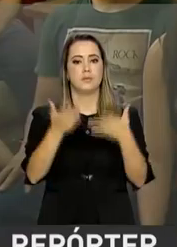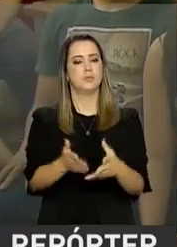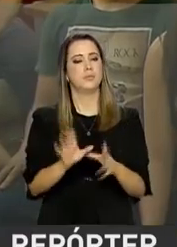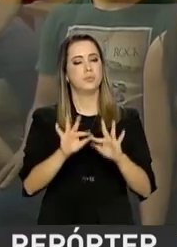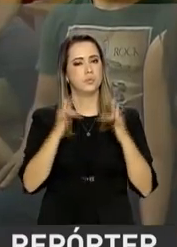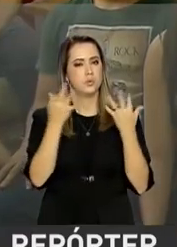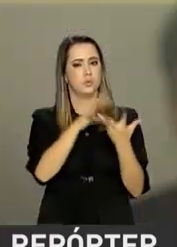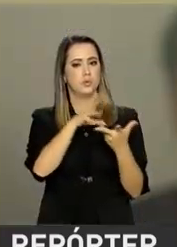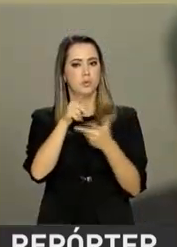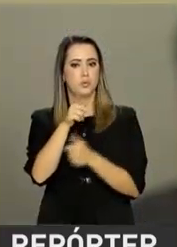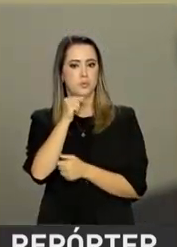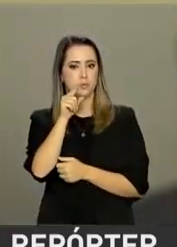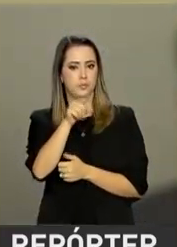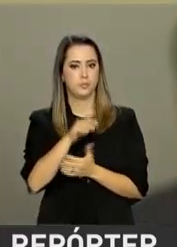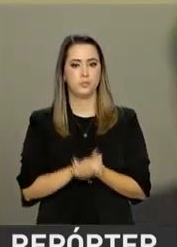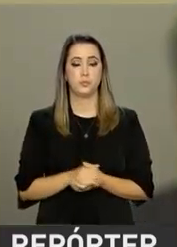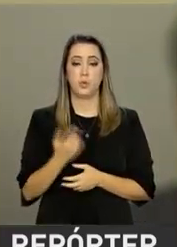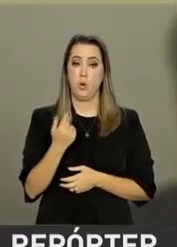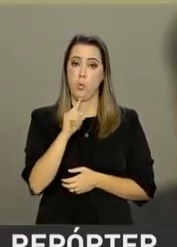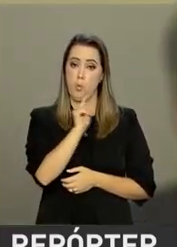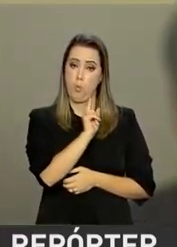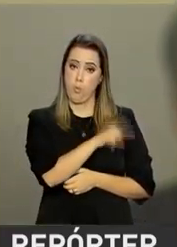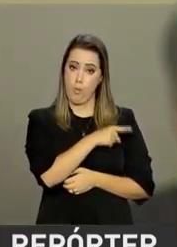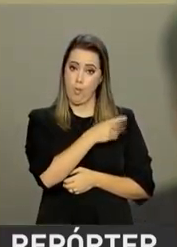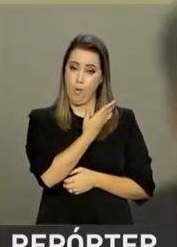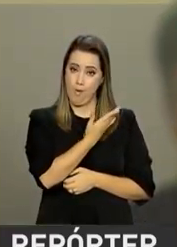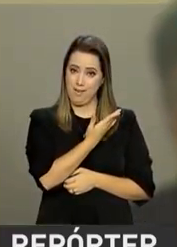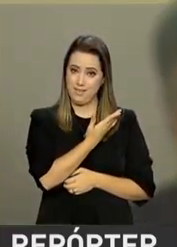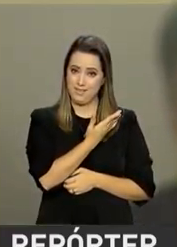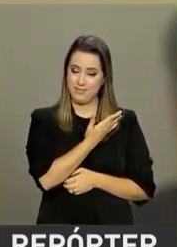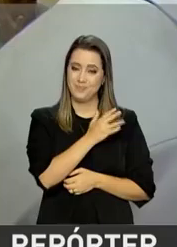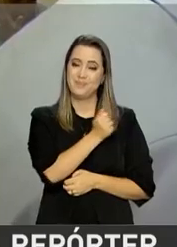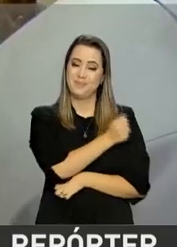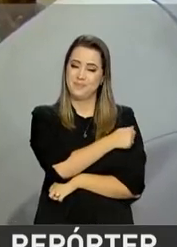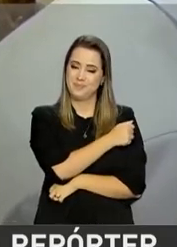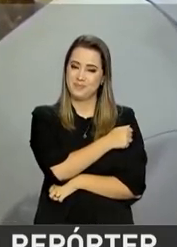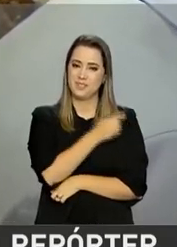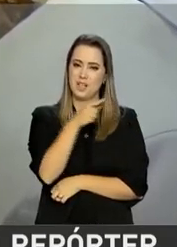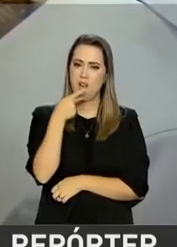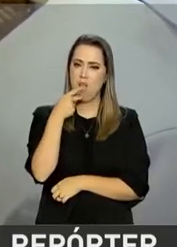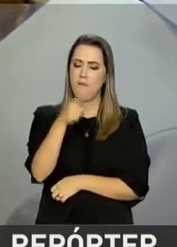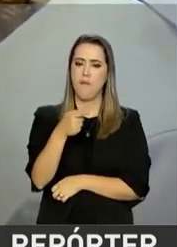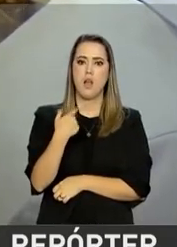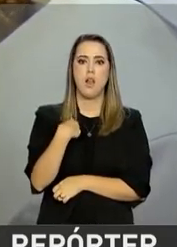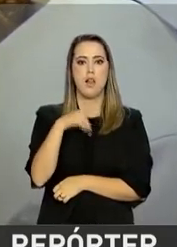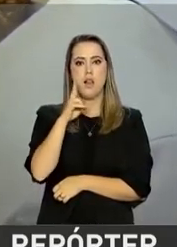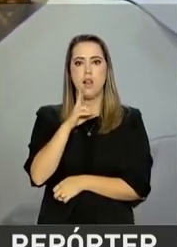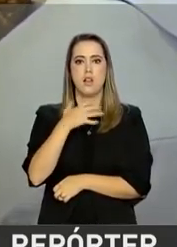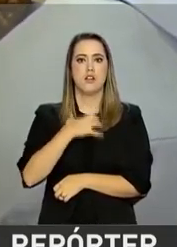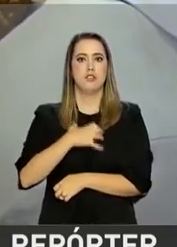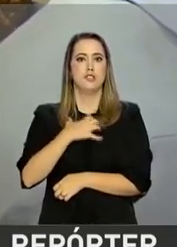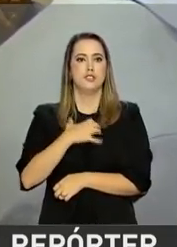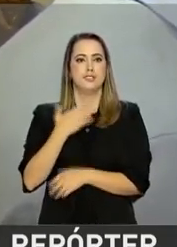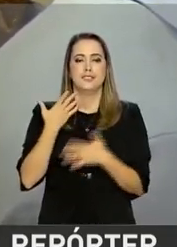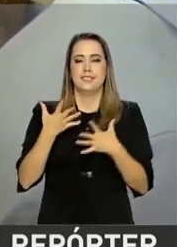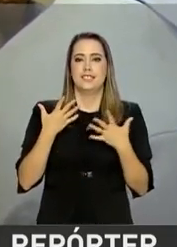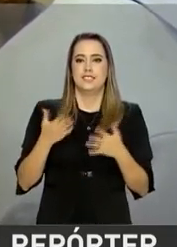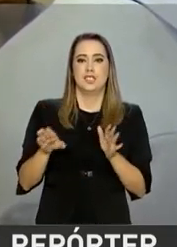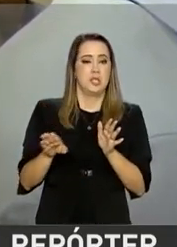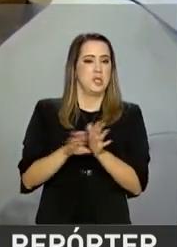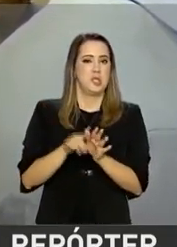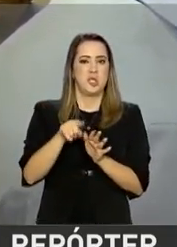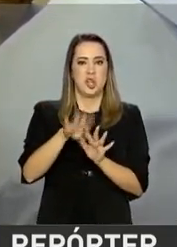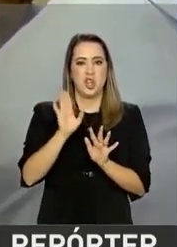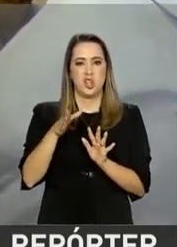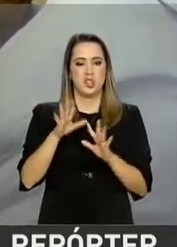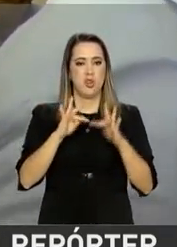Fórum Mundial da Água. É o caso do estudante Felipe Duarte. Ele confessa que não vê a hora do fórum começar e de